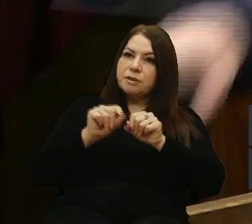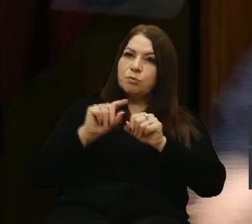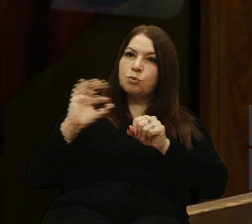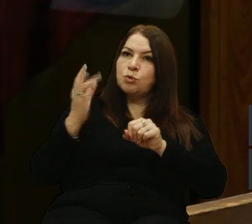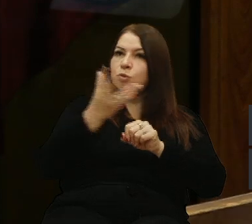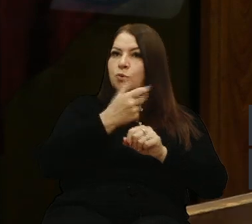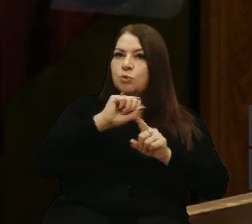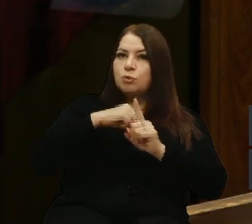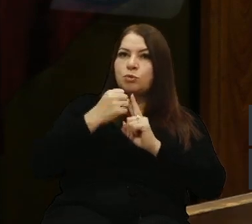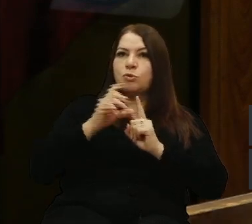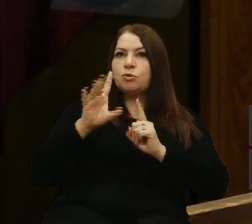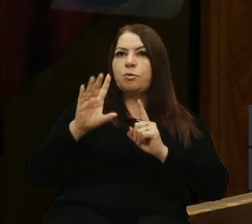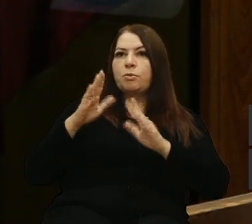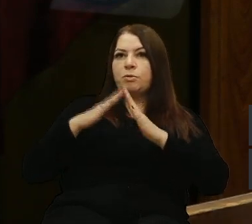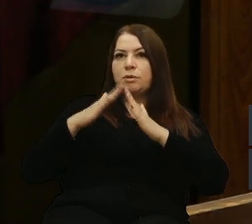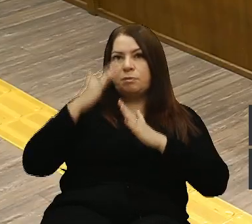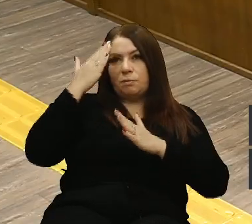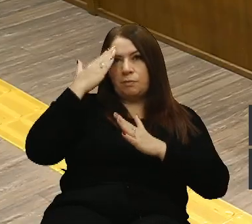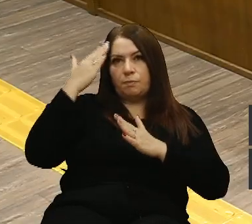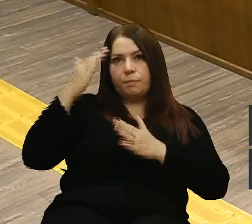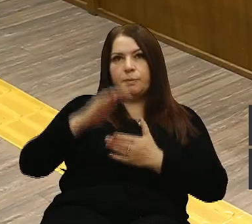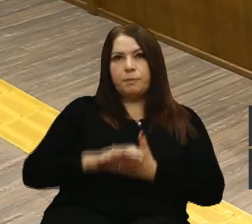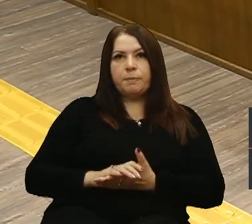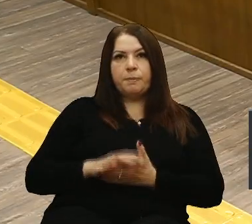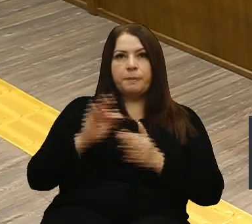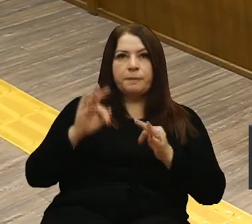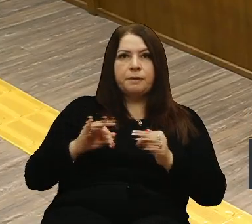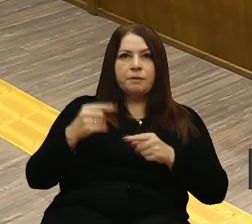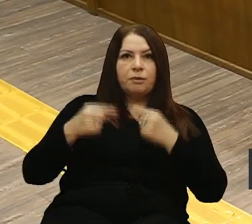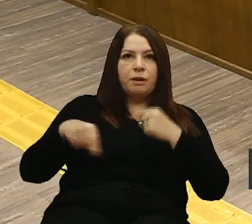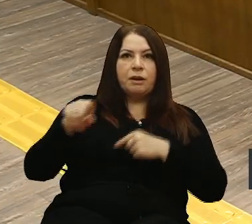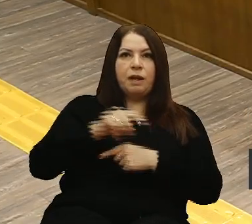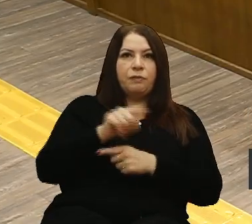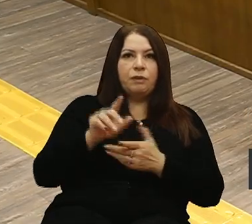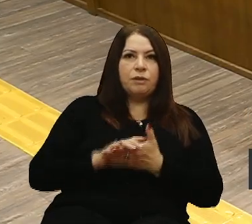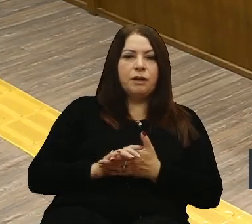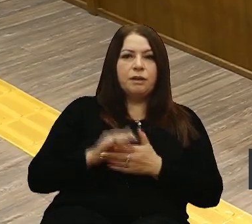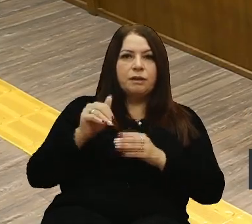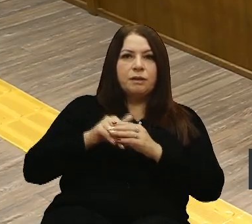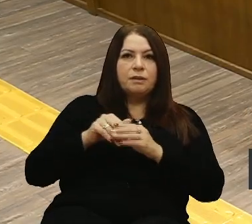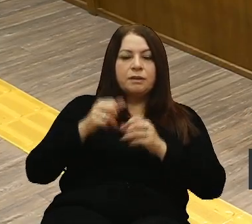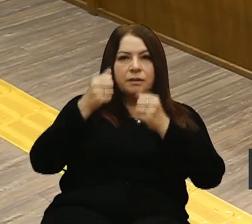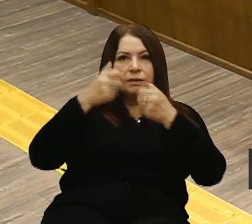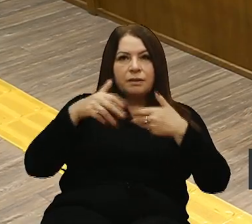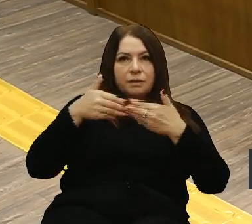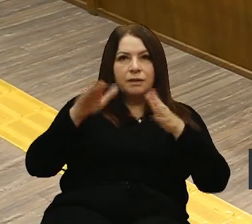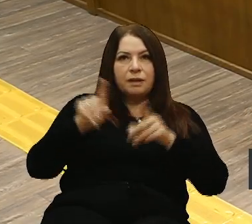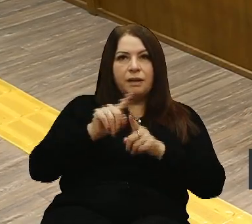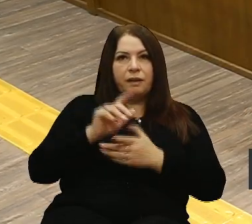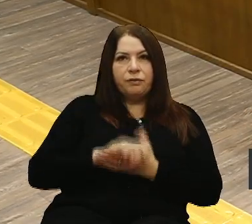toda a sociedade, não sobre a nossa casa. Muito obrigado. Encerrada a discussão. Em votação, declaro abertas as inscrições para a declaração de voto.